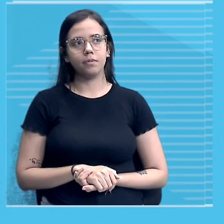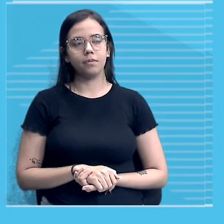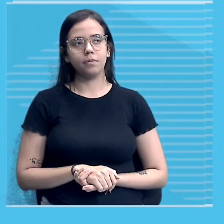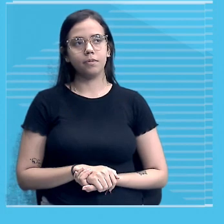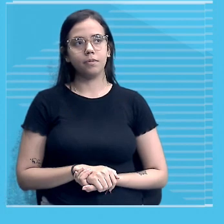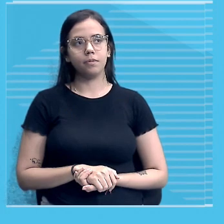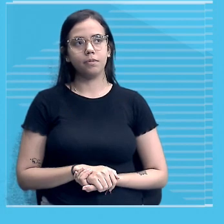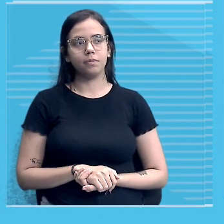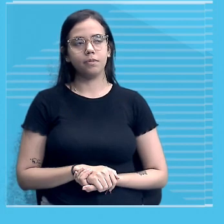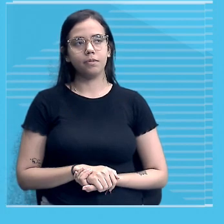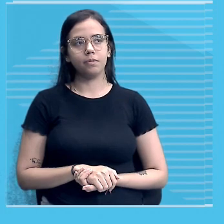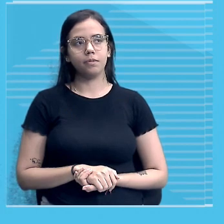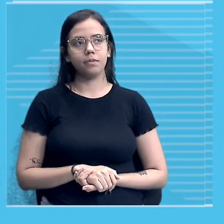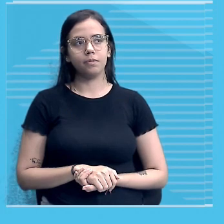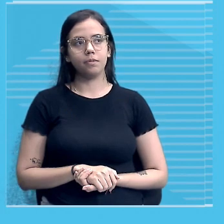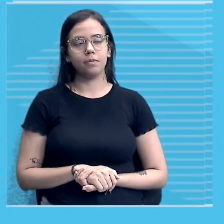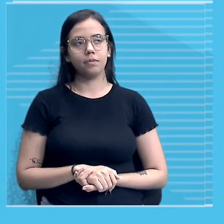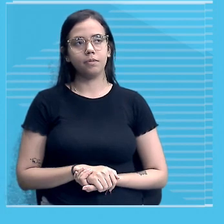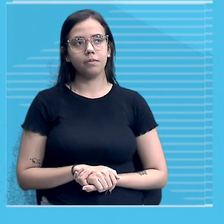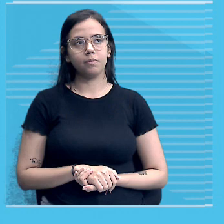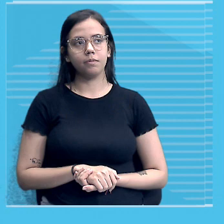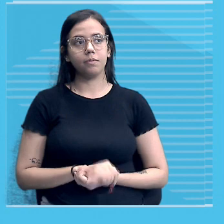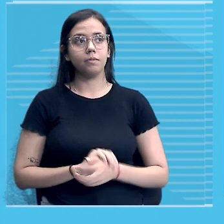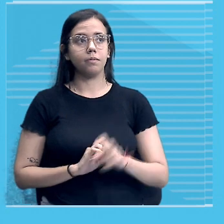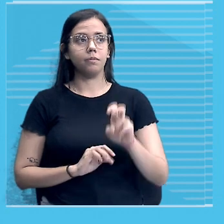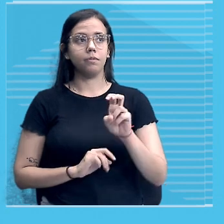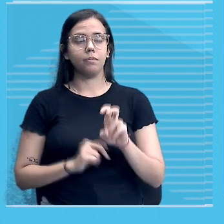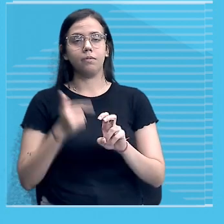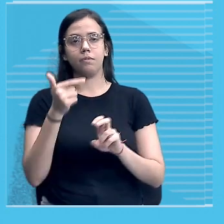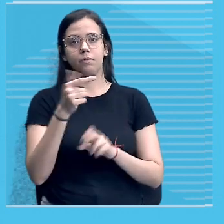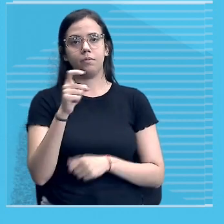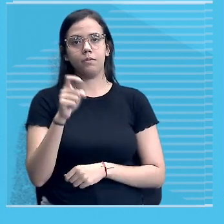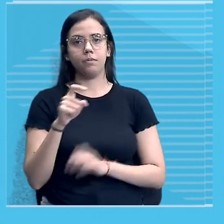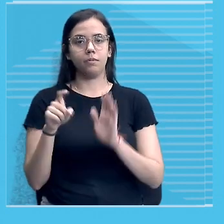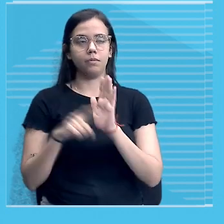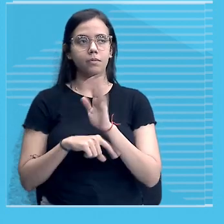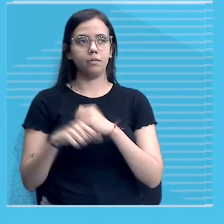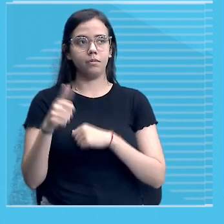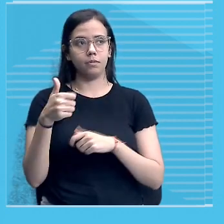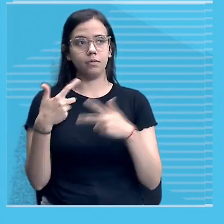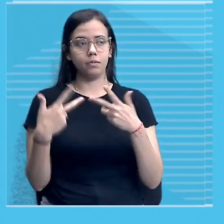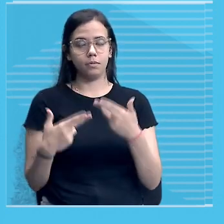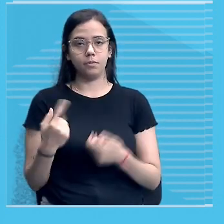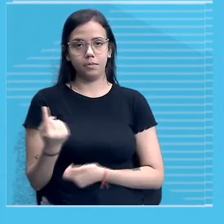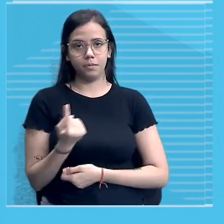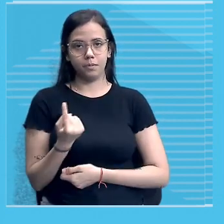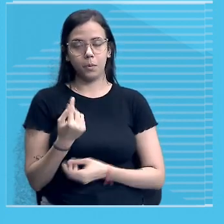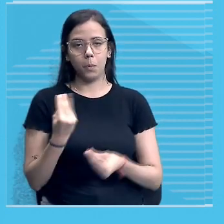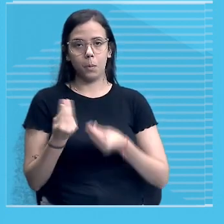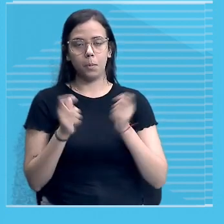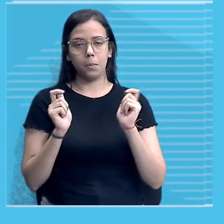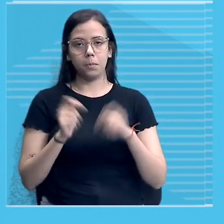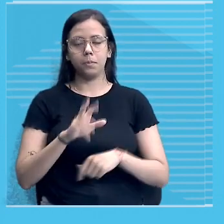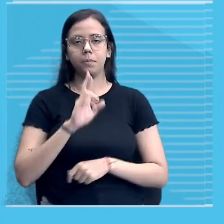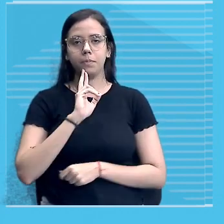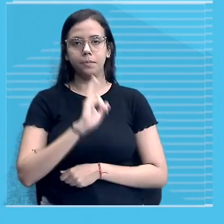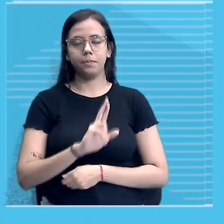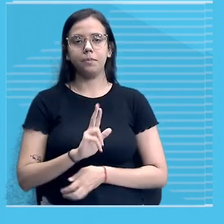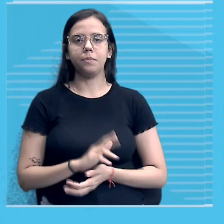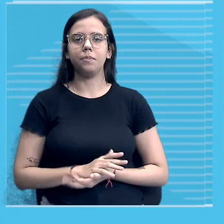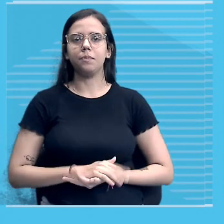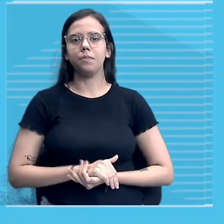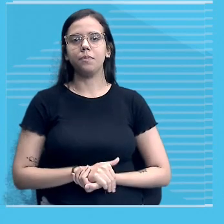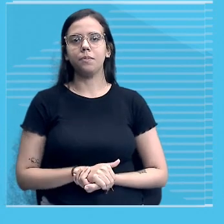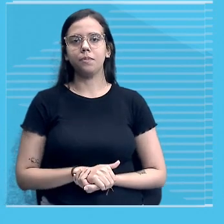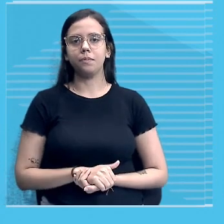5 elevado a 2 x - 1 = um mas você resolve isso meu povo